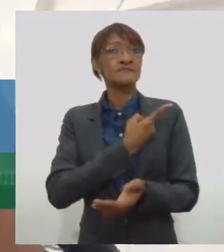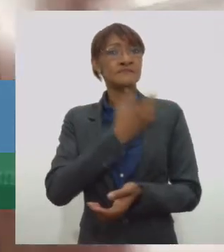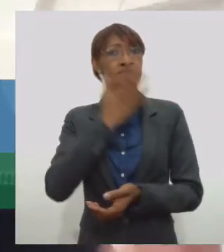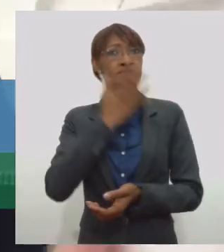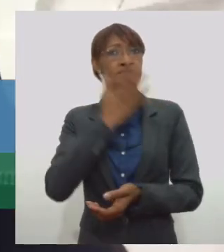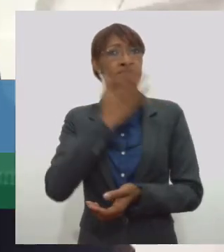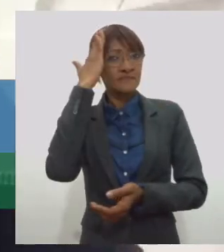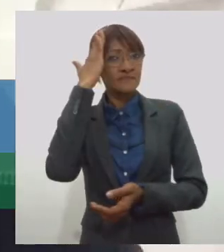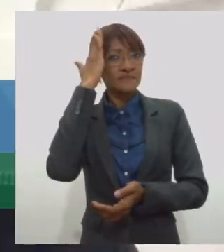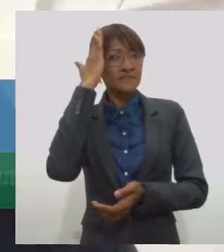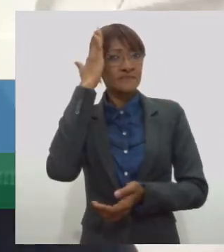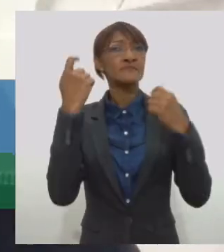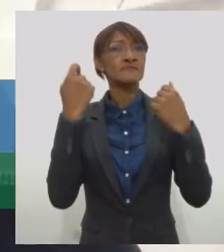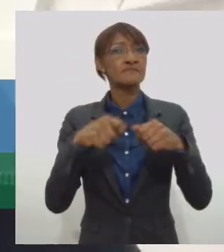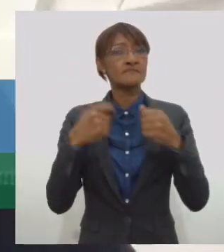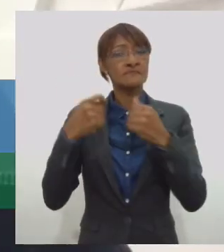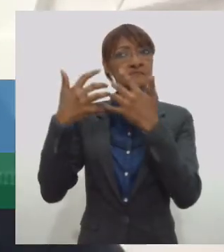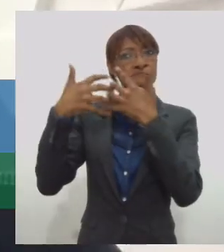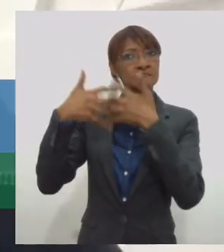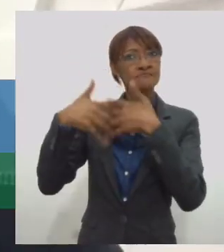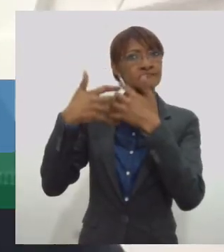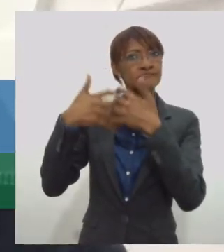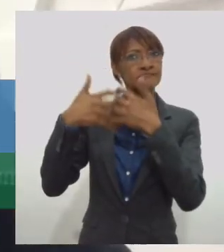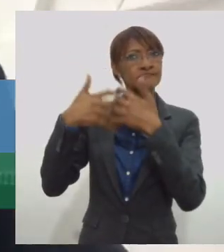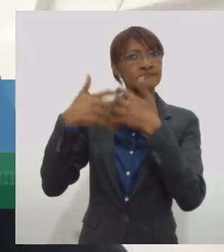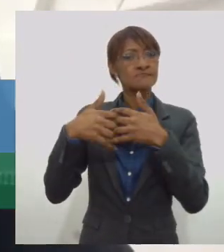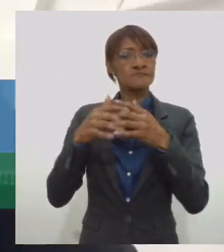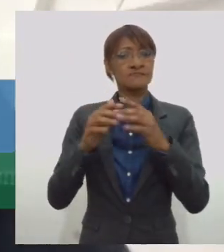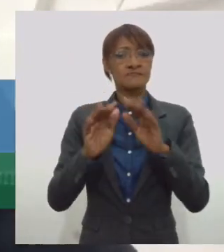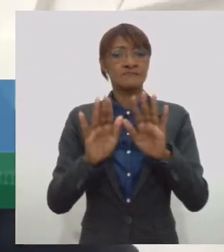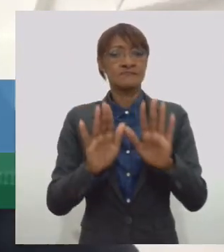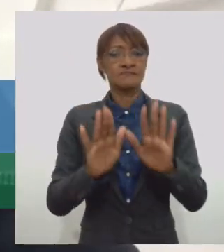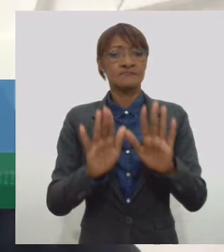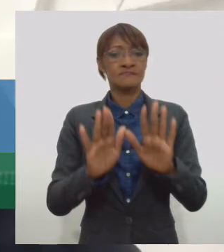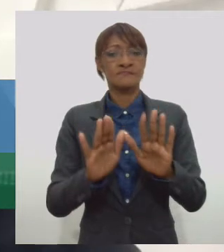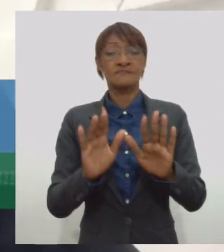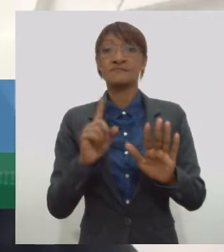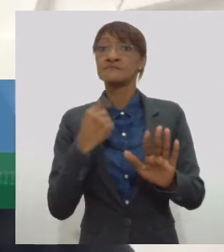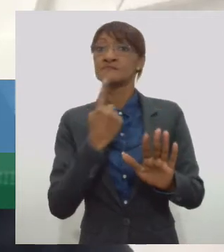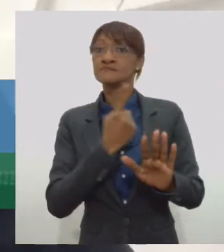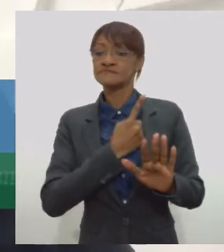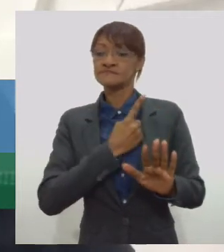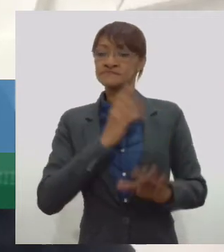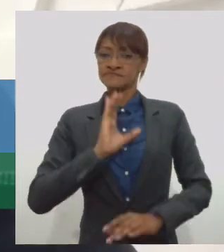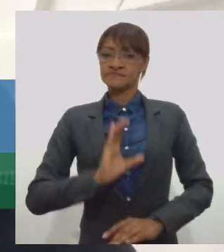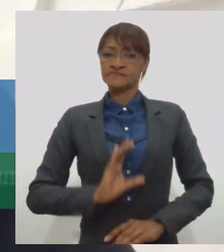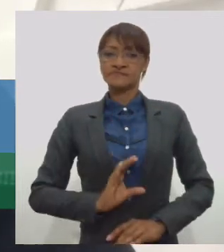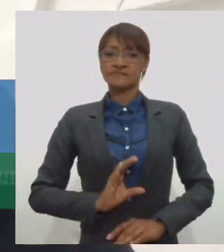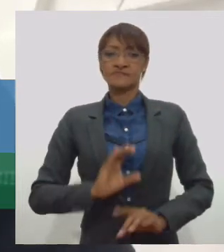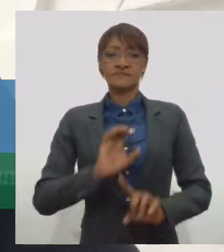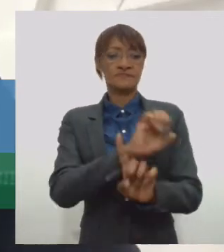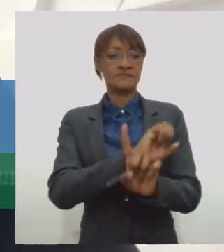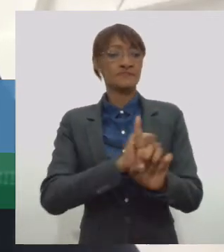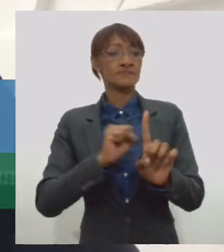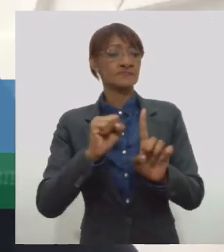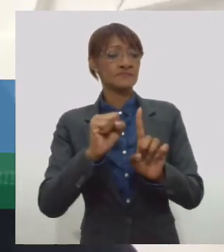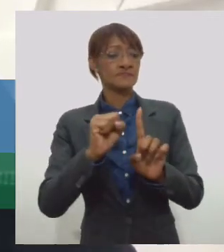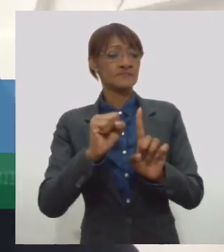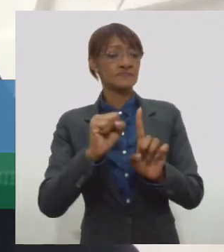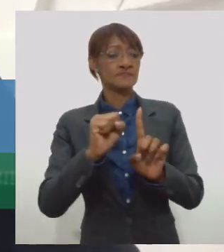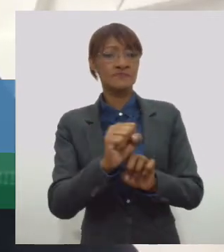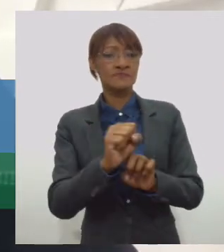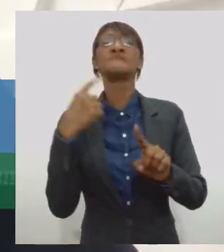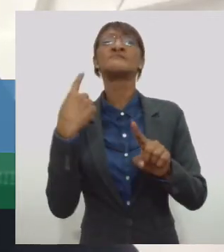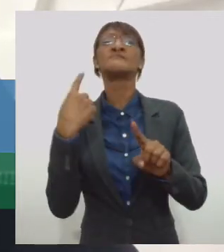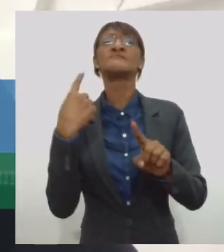e raciocinar e refletir um pouco, nós todos, cidadãos, sociedade, é por que que essa